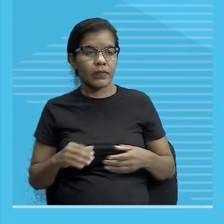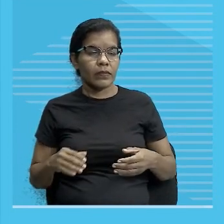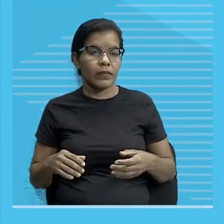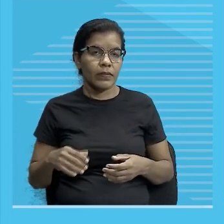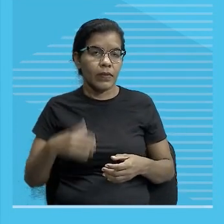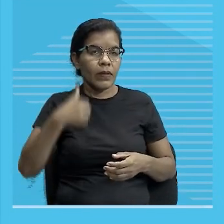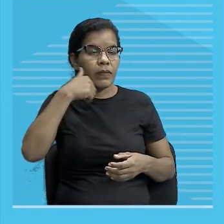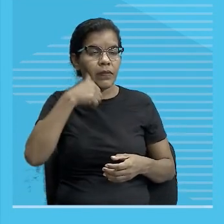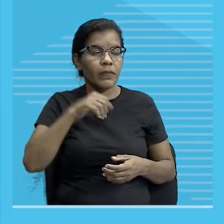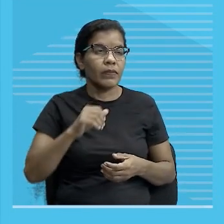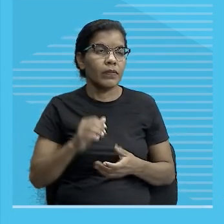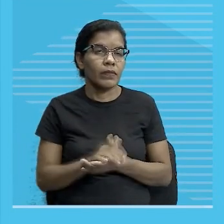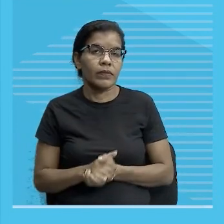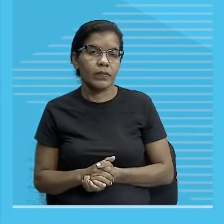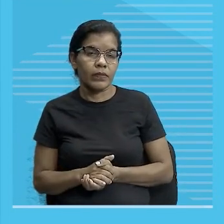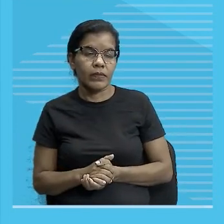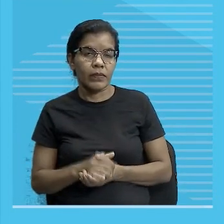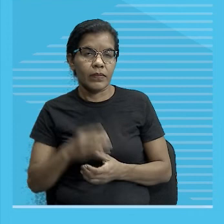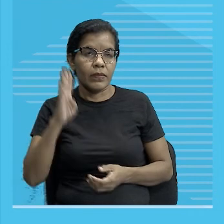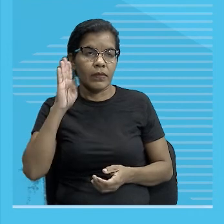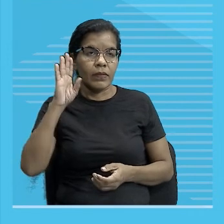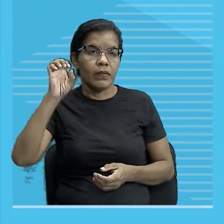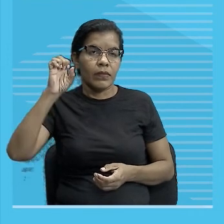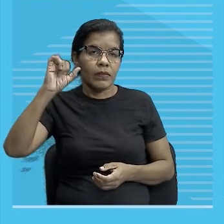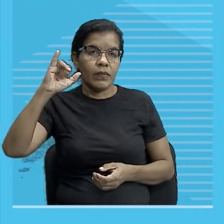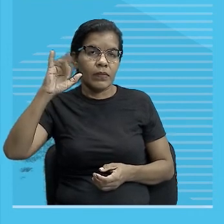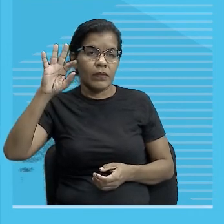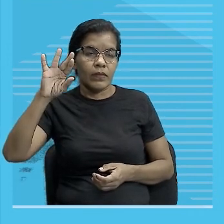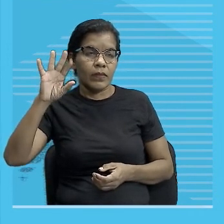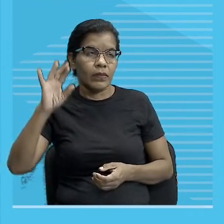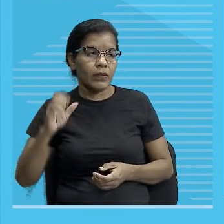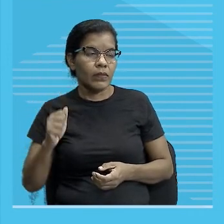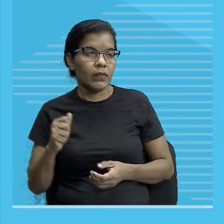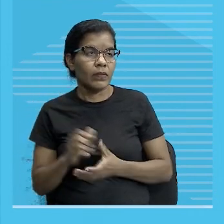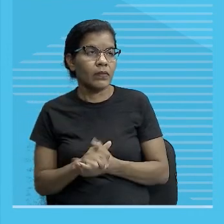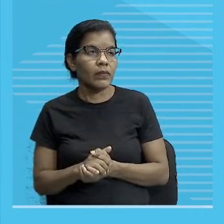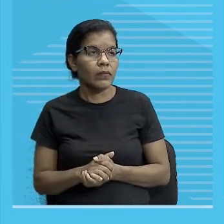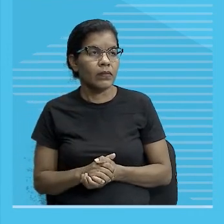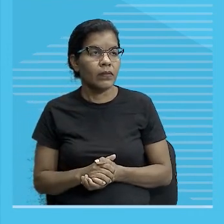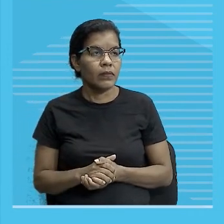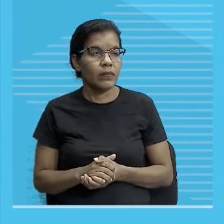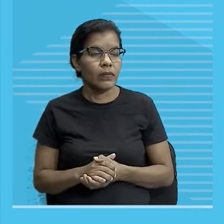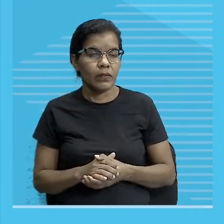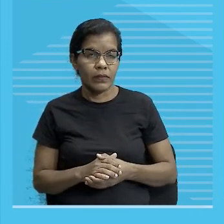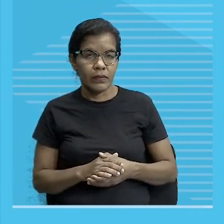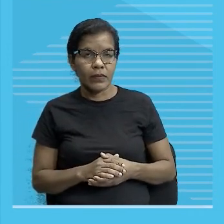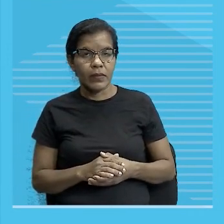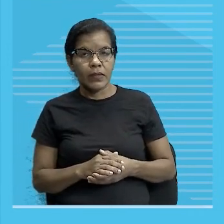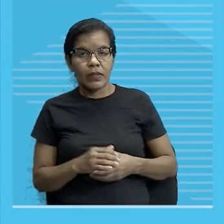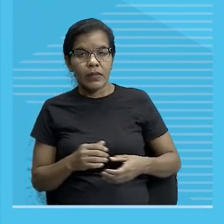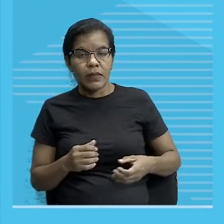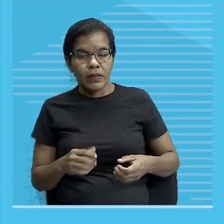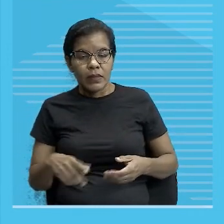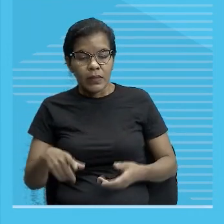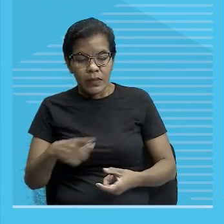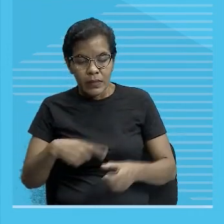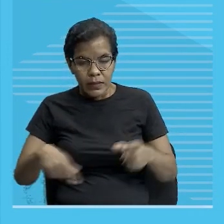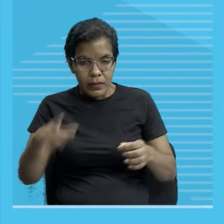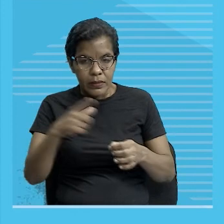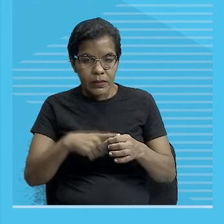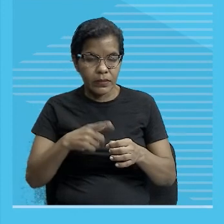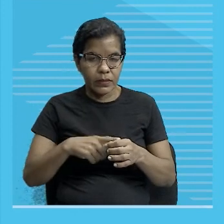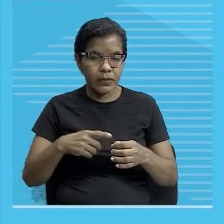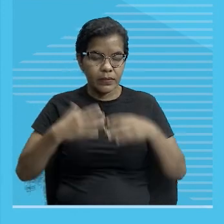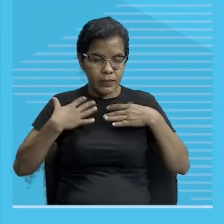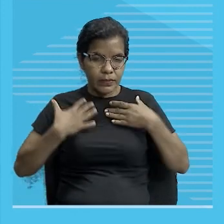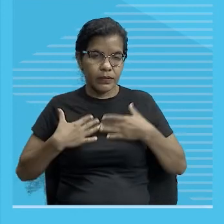feminino? Pronto. Básico. A cidade se acalma, estou vendo até demais, né?